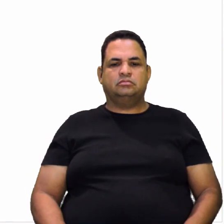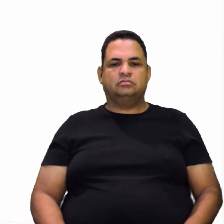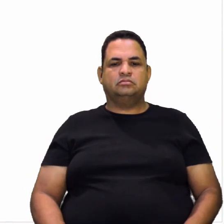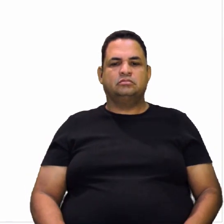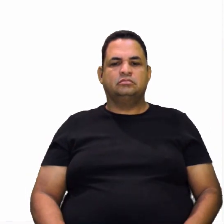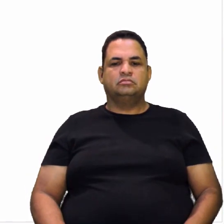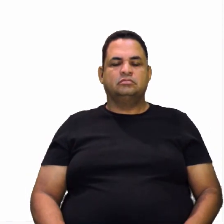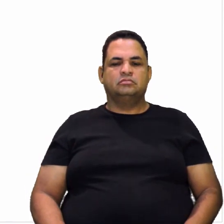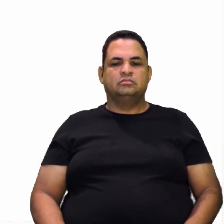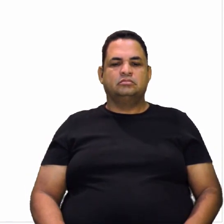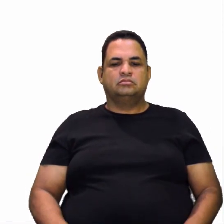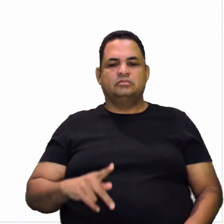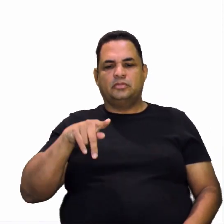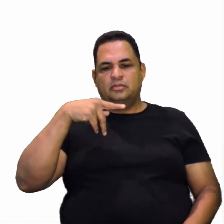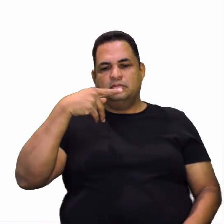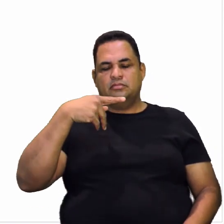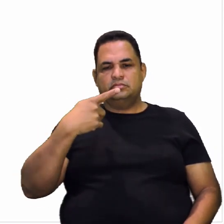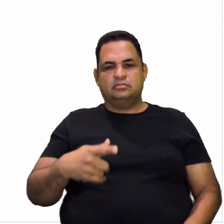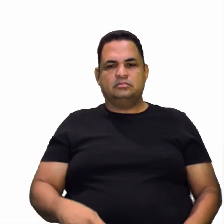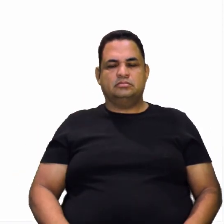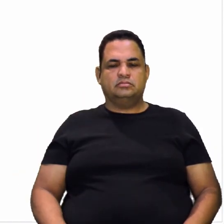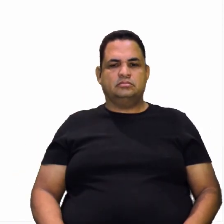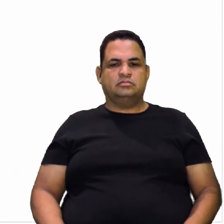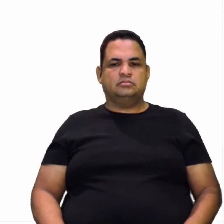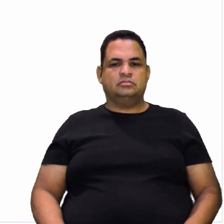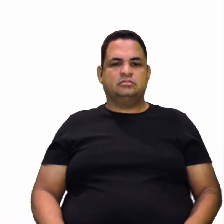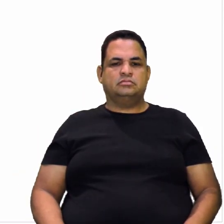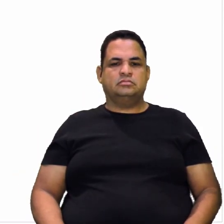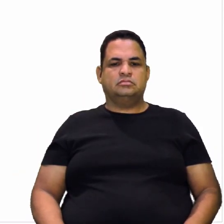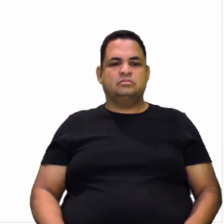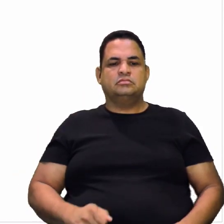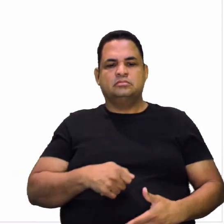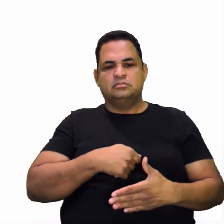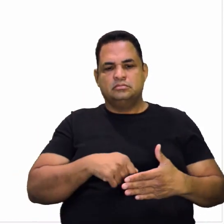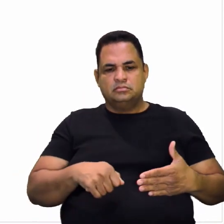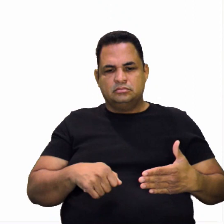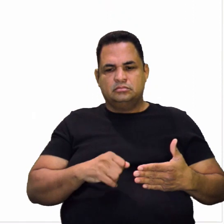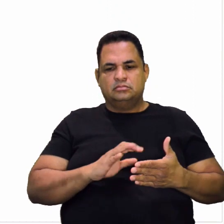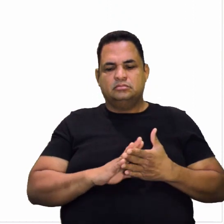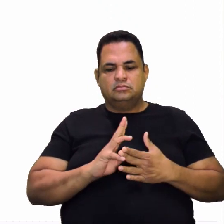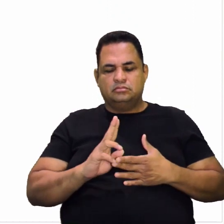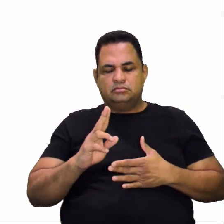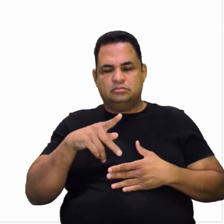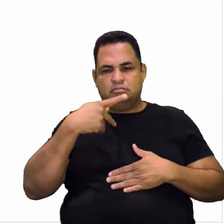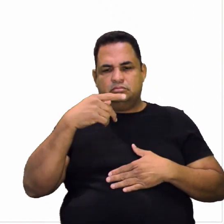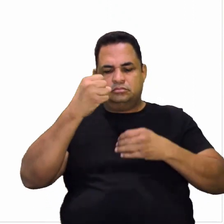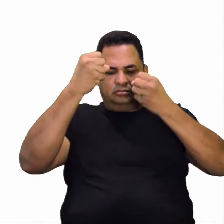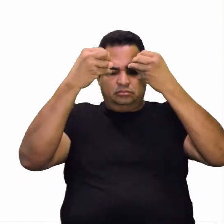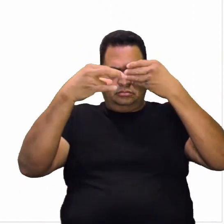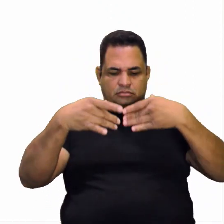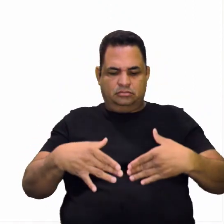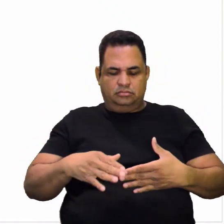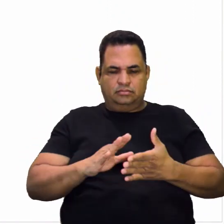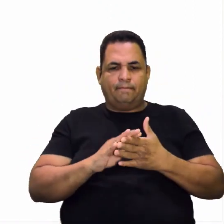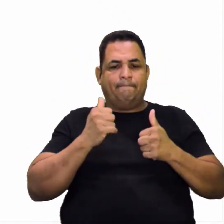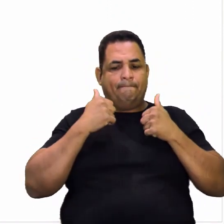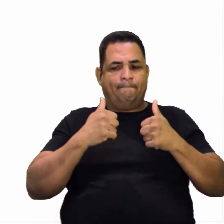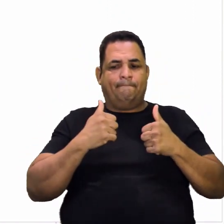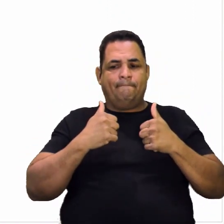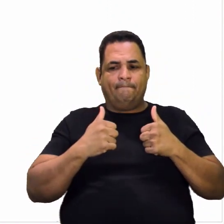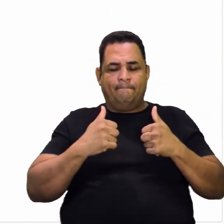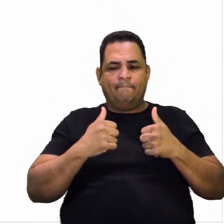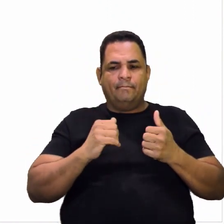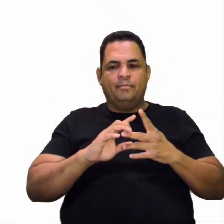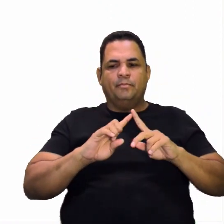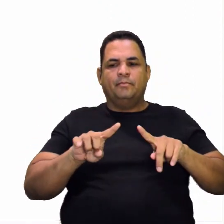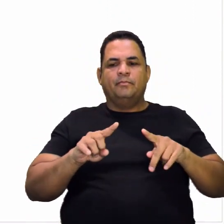que for falado. Deu para escrever durante que o professor estava explicando? Beleza. Mas